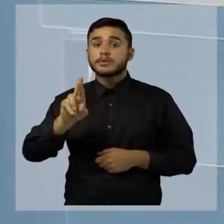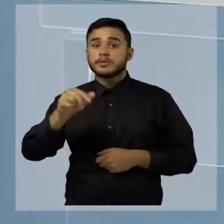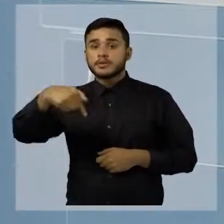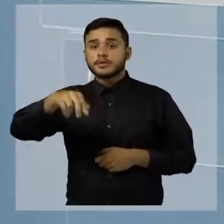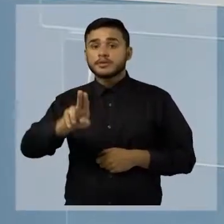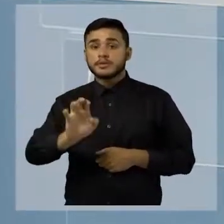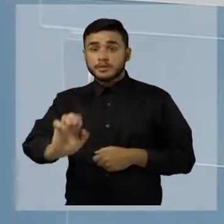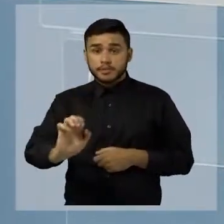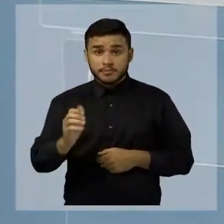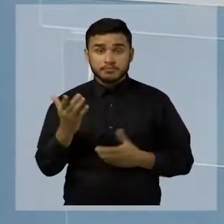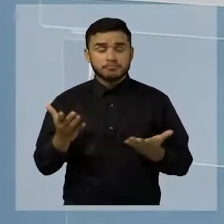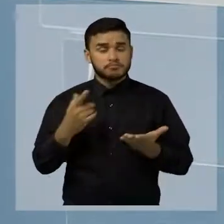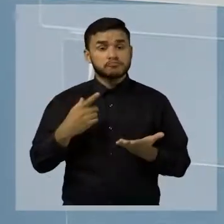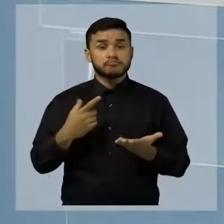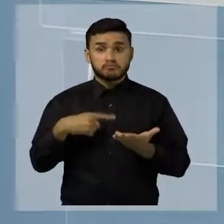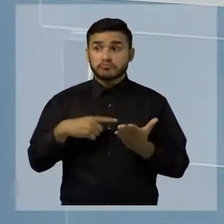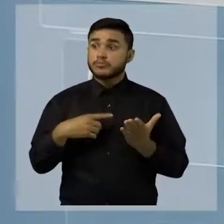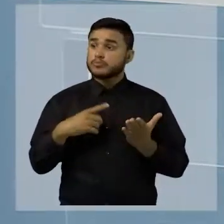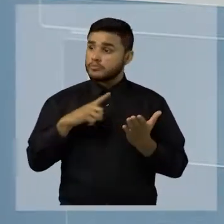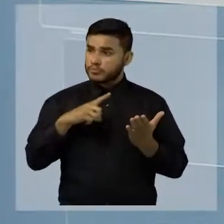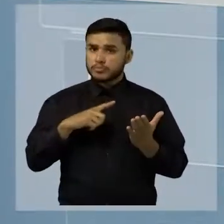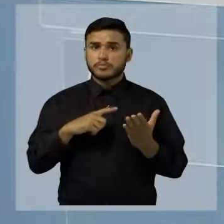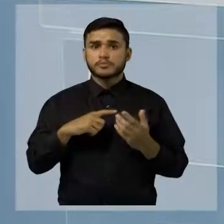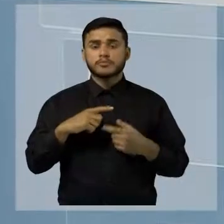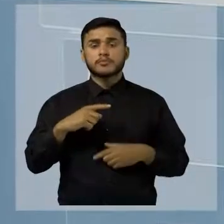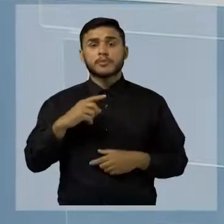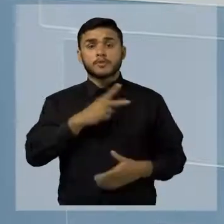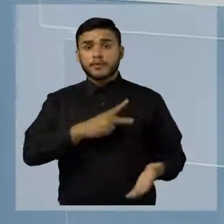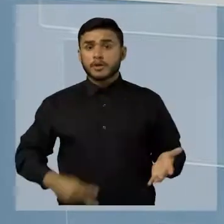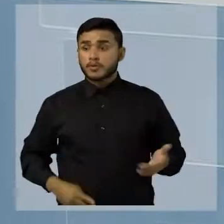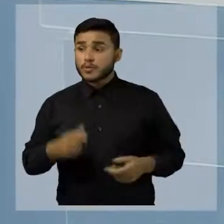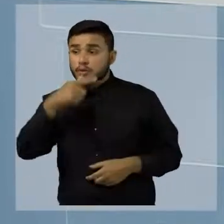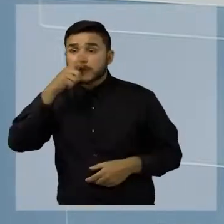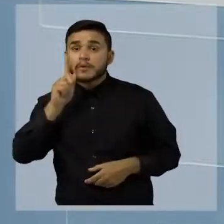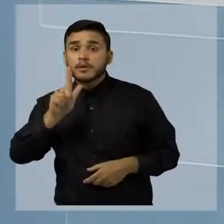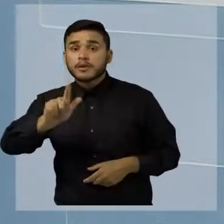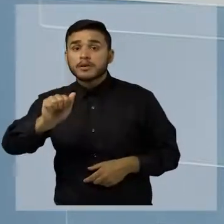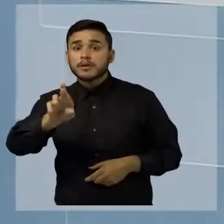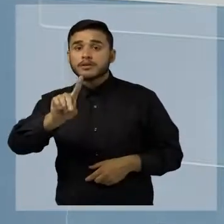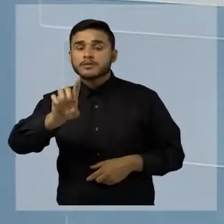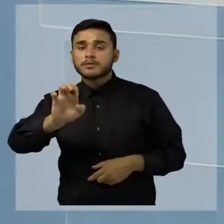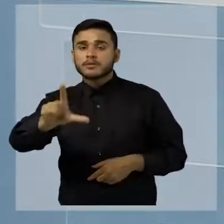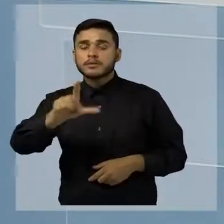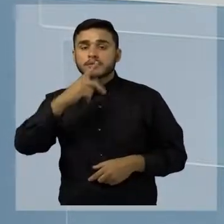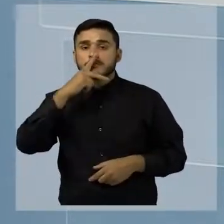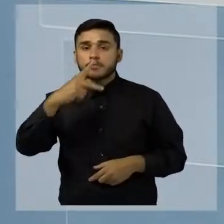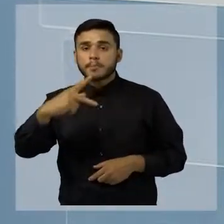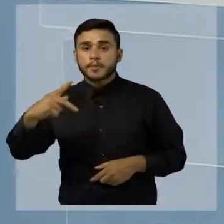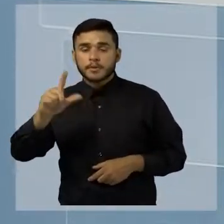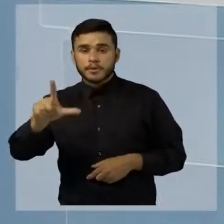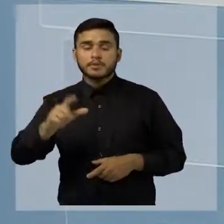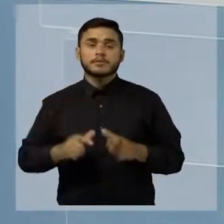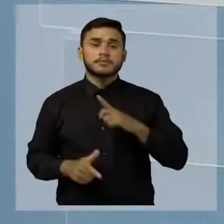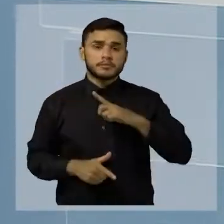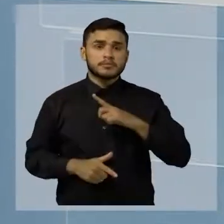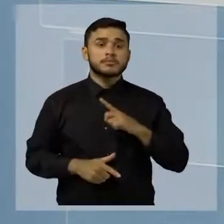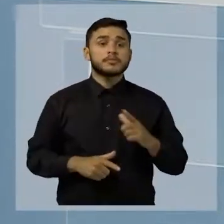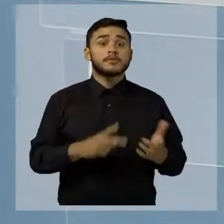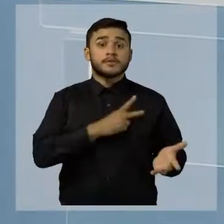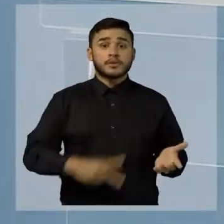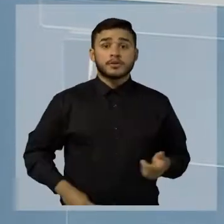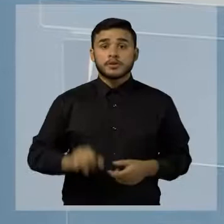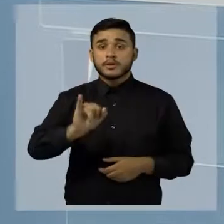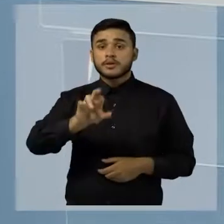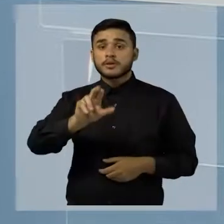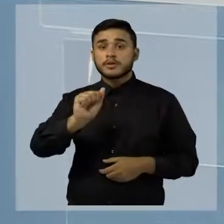presidente Antônio Henrique, como também pelos vereadores Gardel Rolim, do PPL, e Iraguaçu Filho, do PDT. Vamos